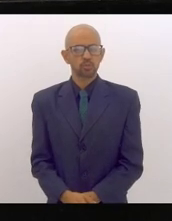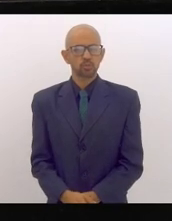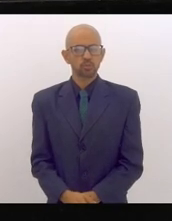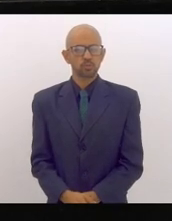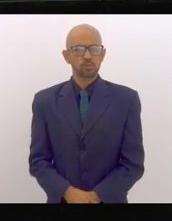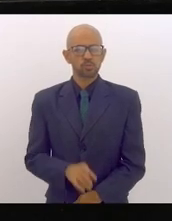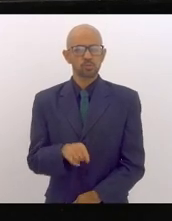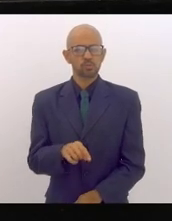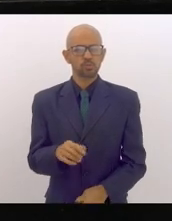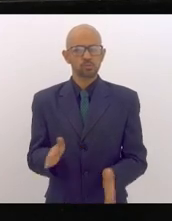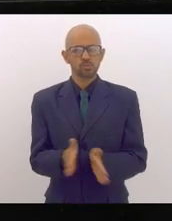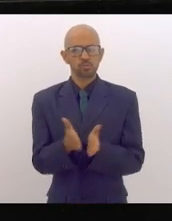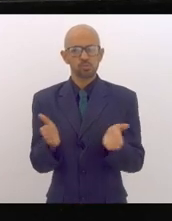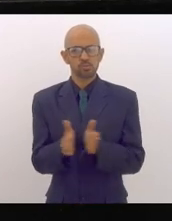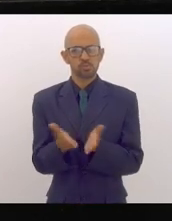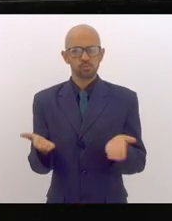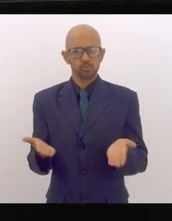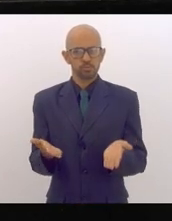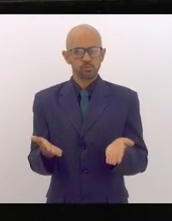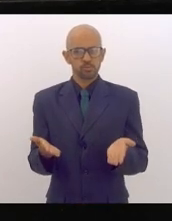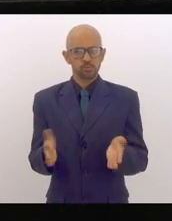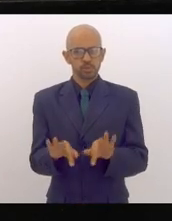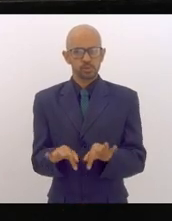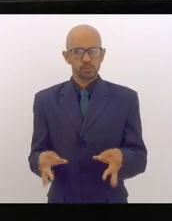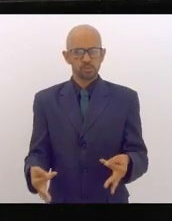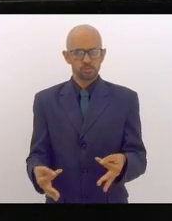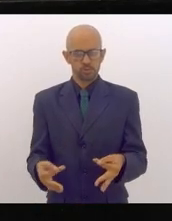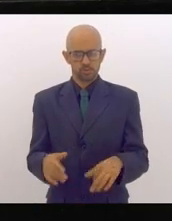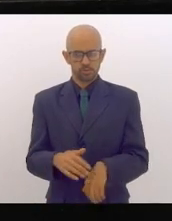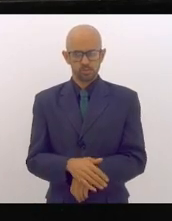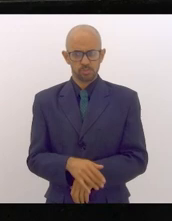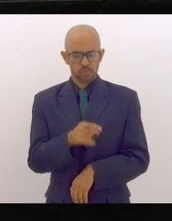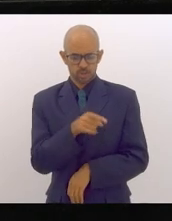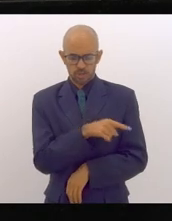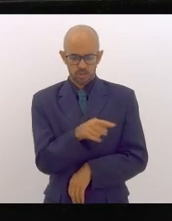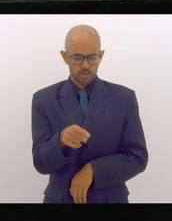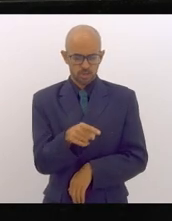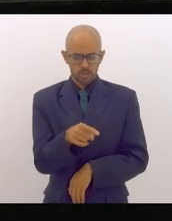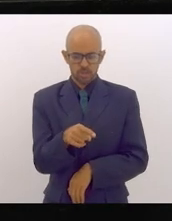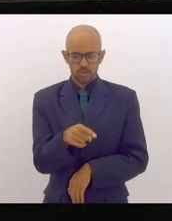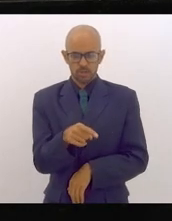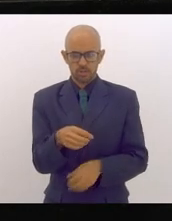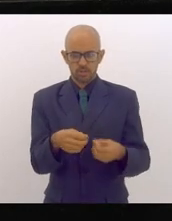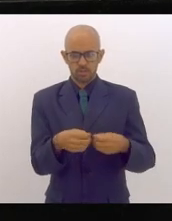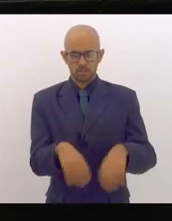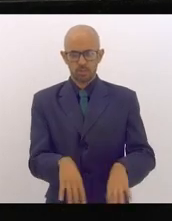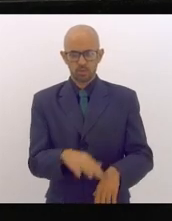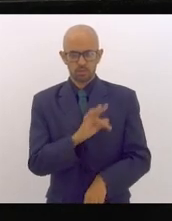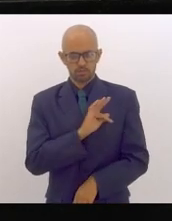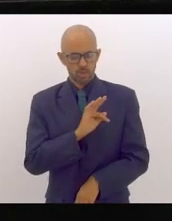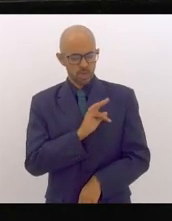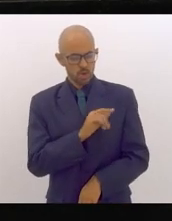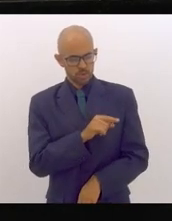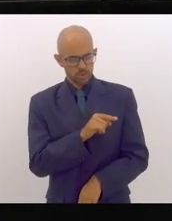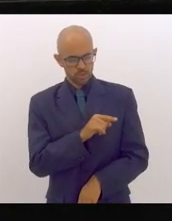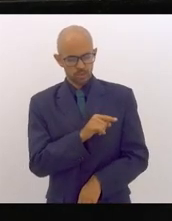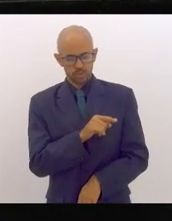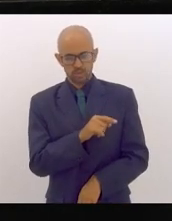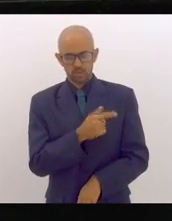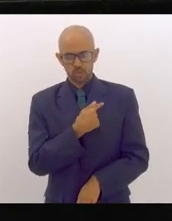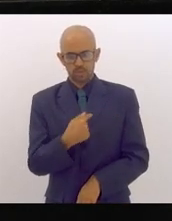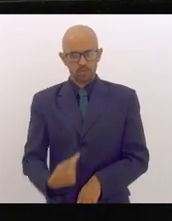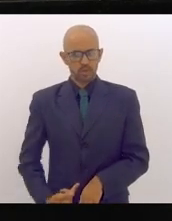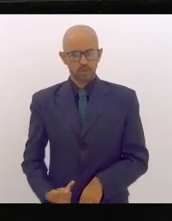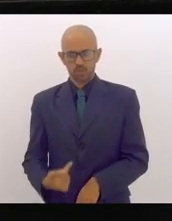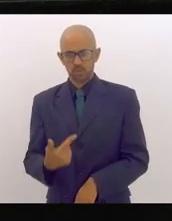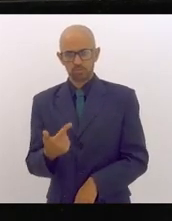São os mais pobres, os mais humildes. Eles estão sendo prejudicados, deputada Marta Rocha. E o governador não está sensível